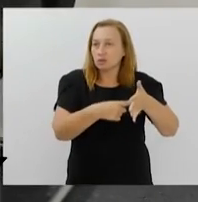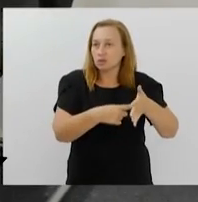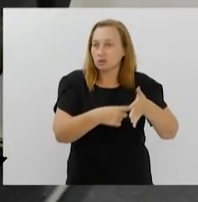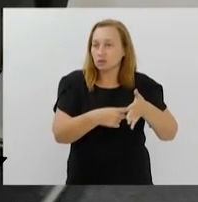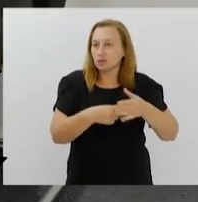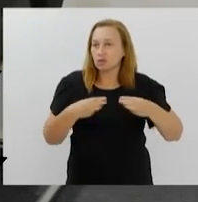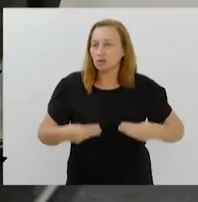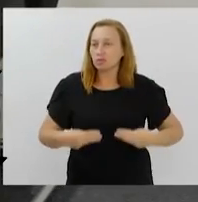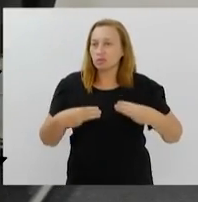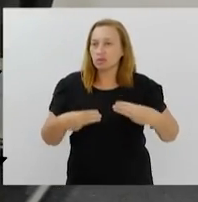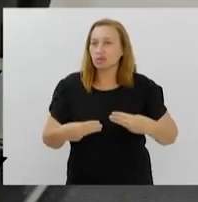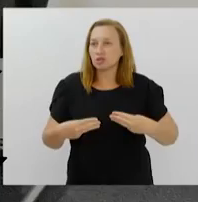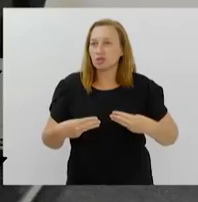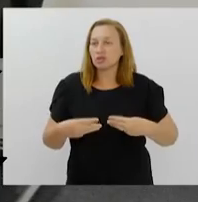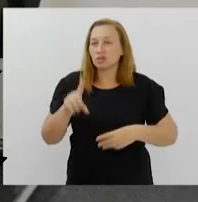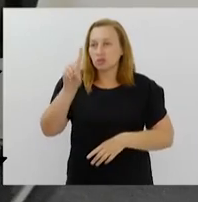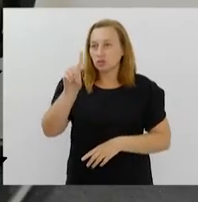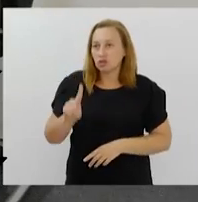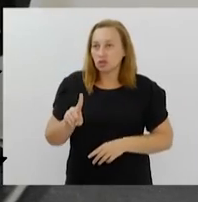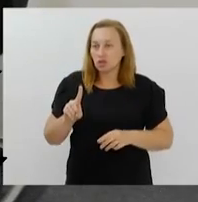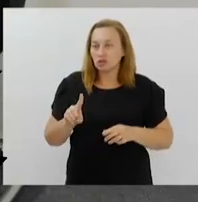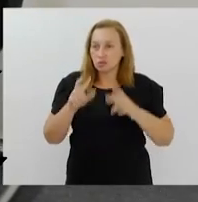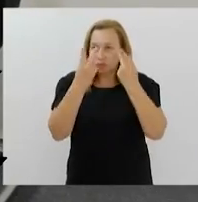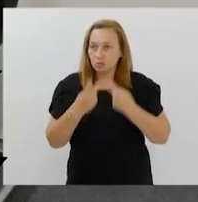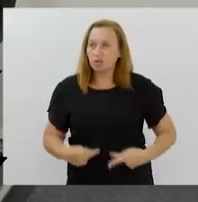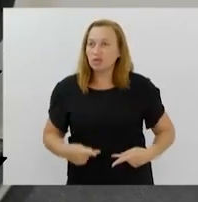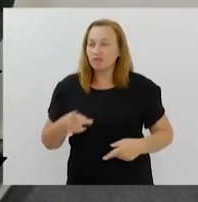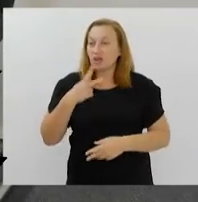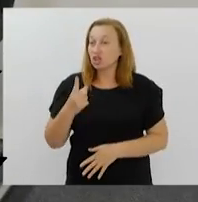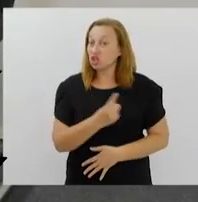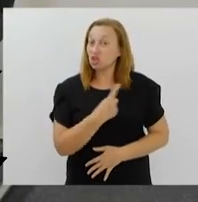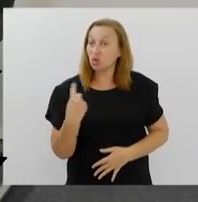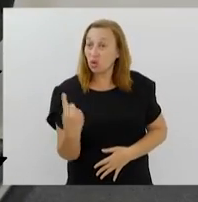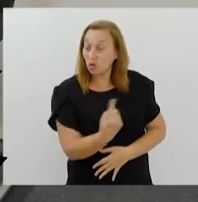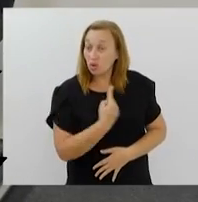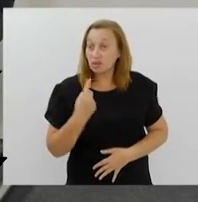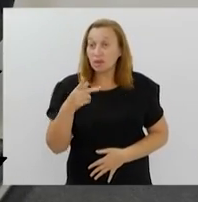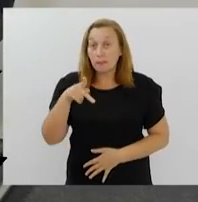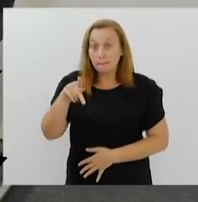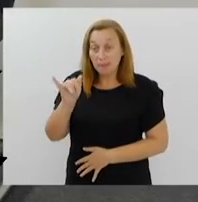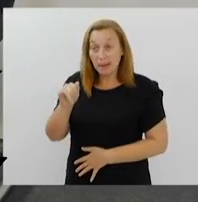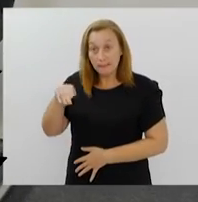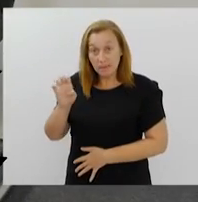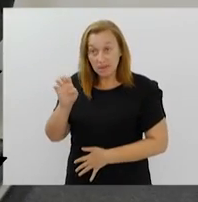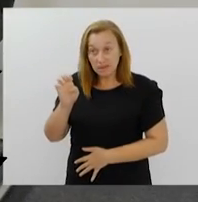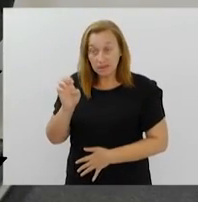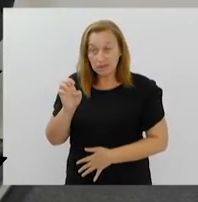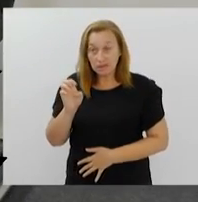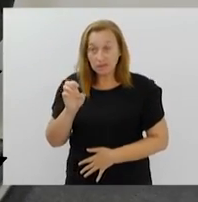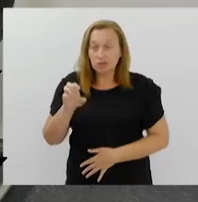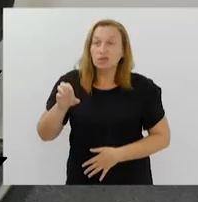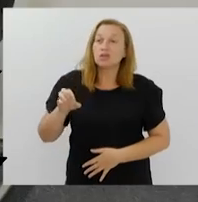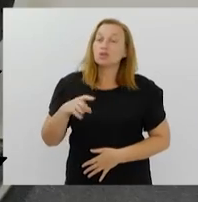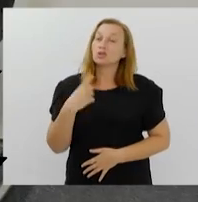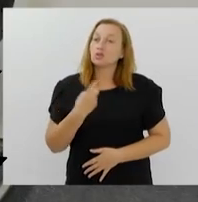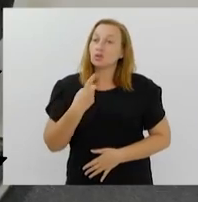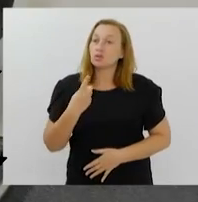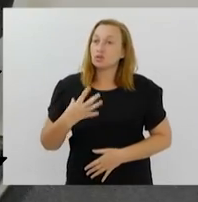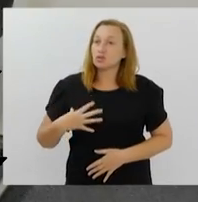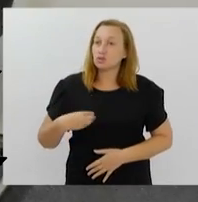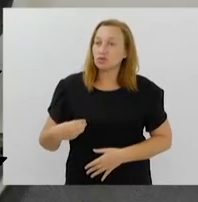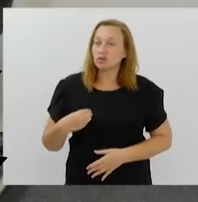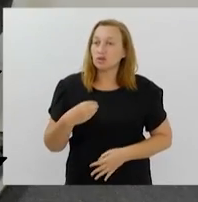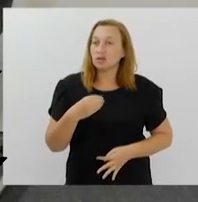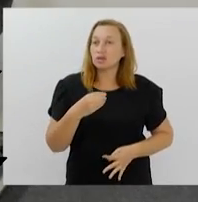ministra dos Direitos Humanos falando que nós pais que colocamos os nossos filhos para fazer